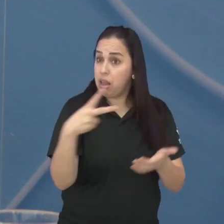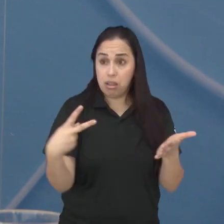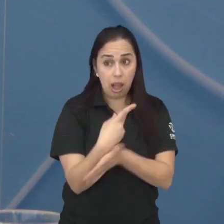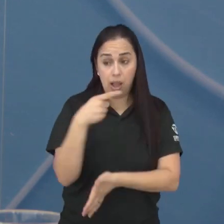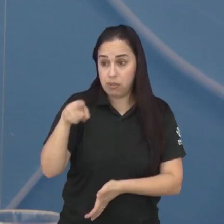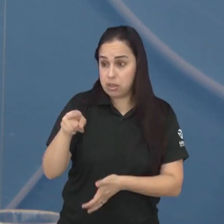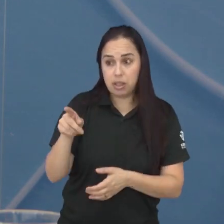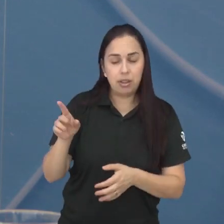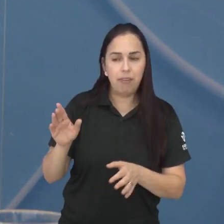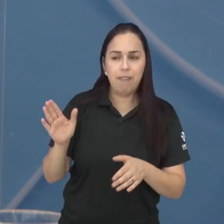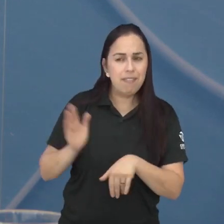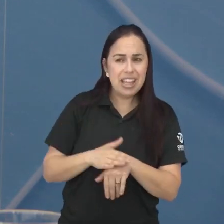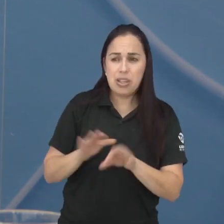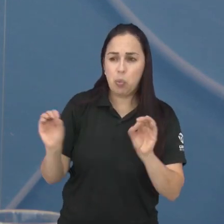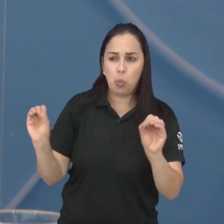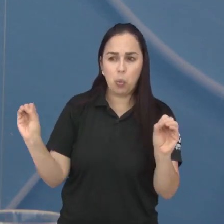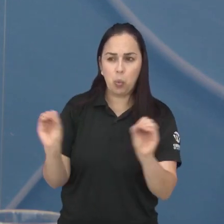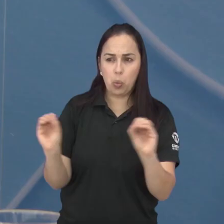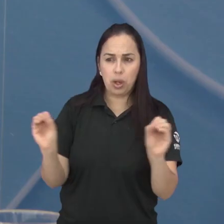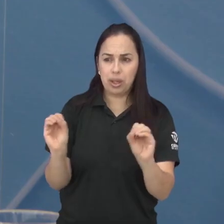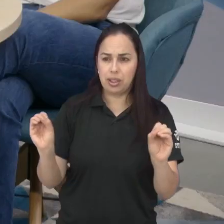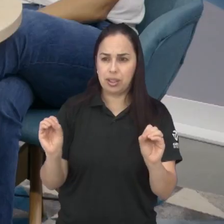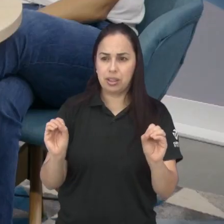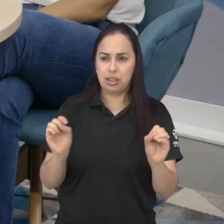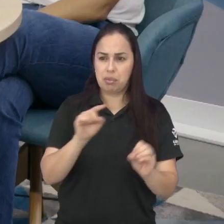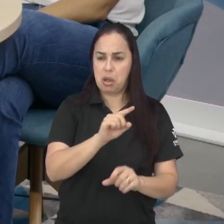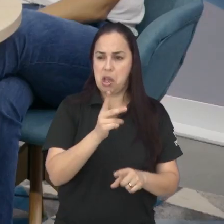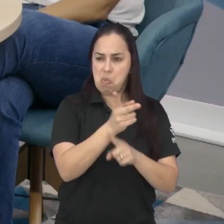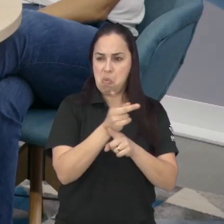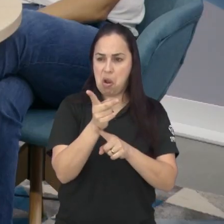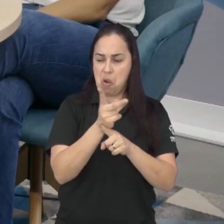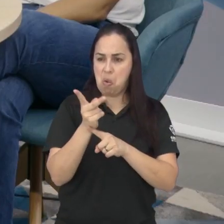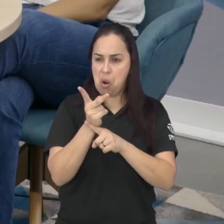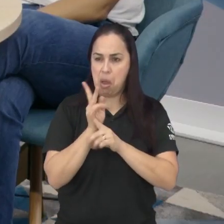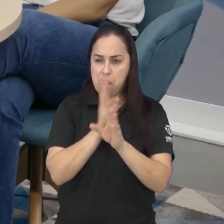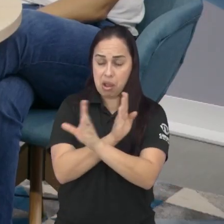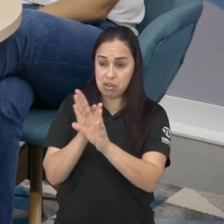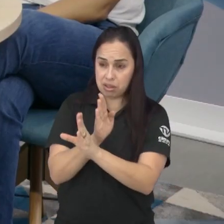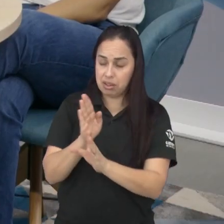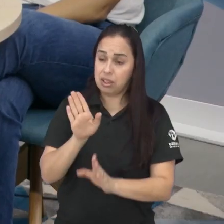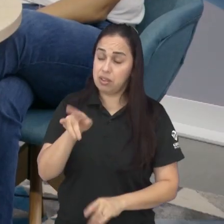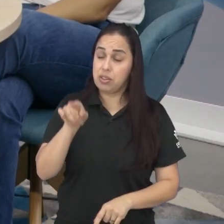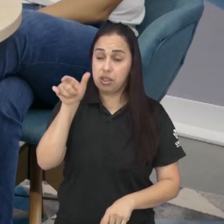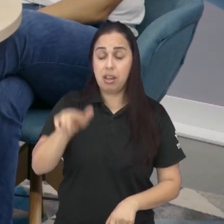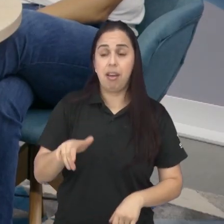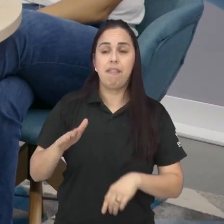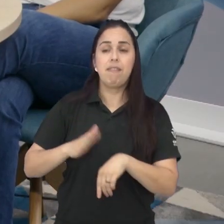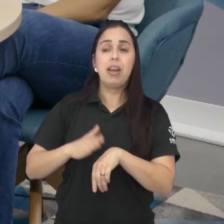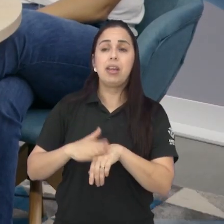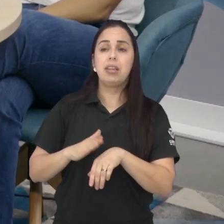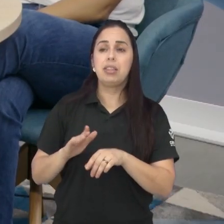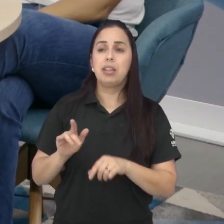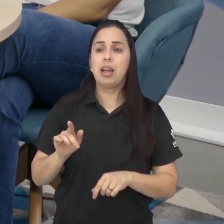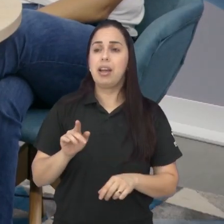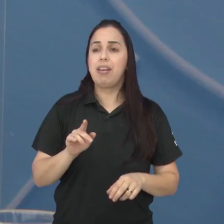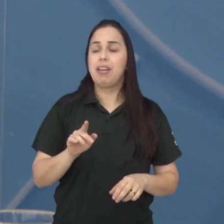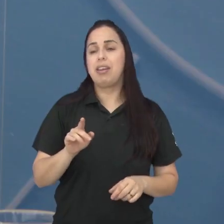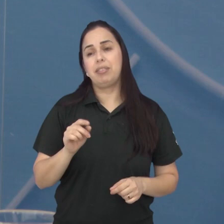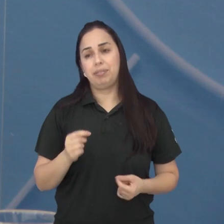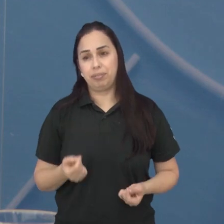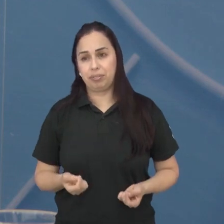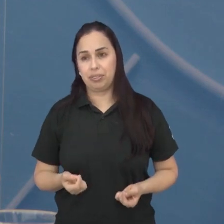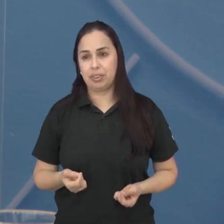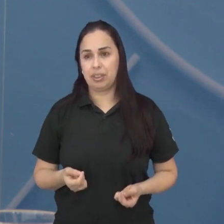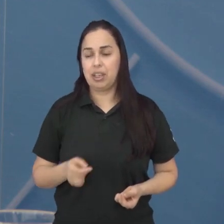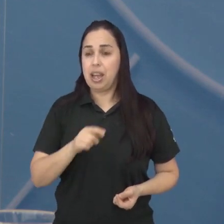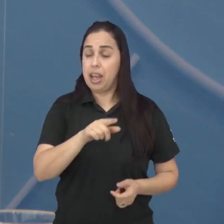não é você. Você não fez nada para ele ir atrás nas suas redes sociais, e o que você fez diz respeito a você,